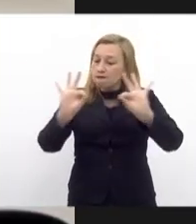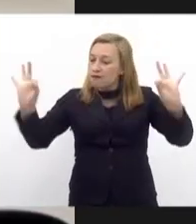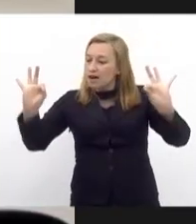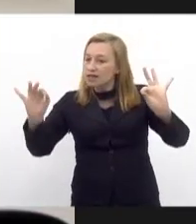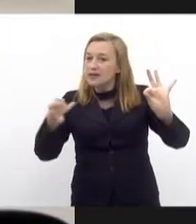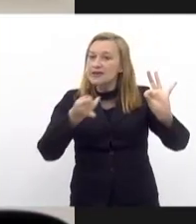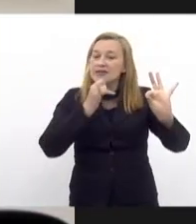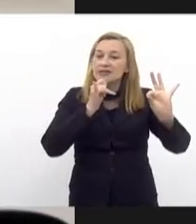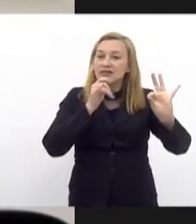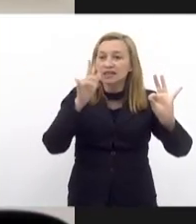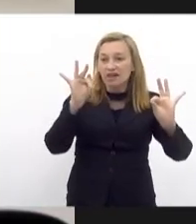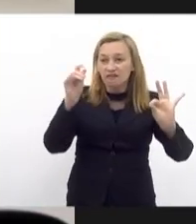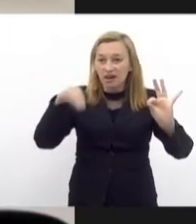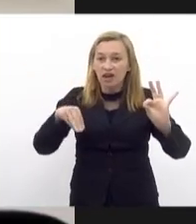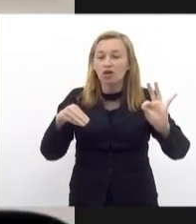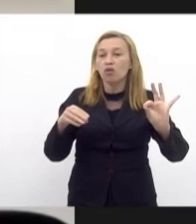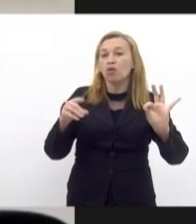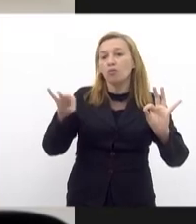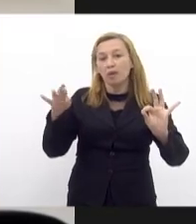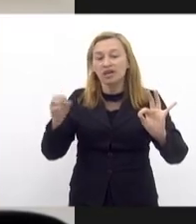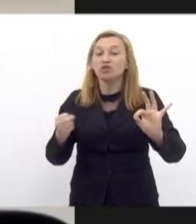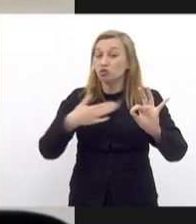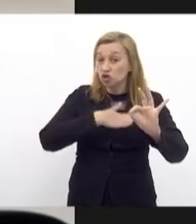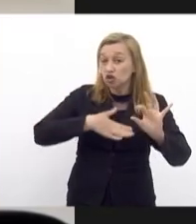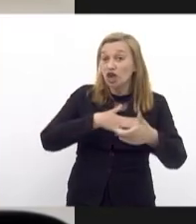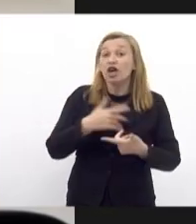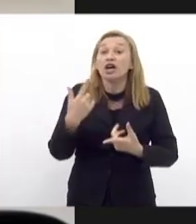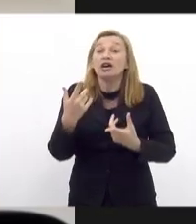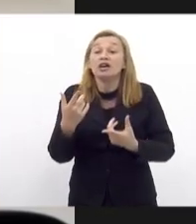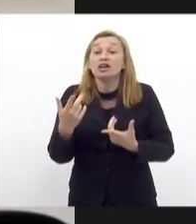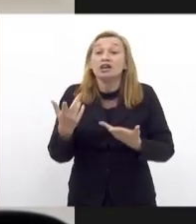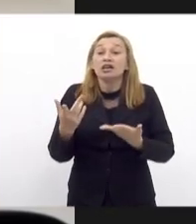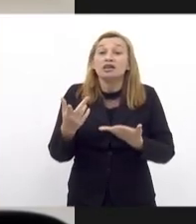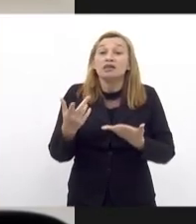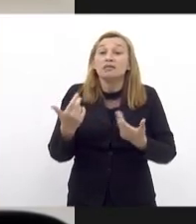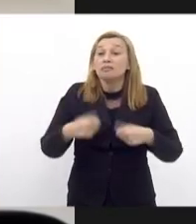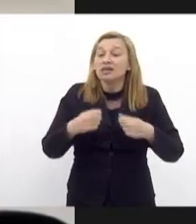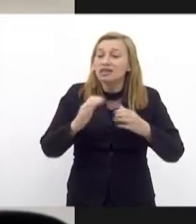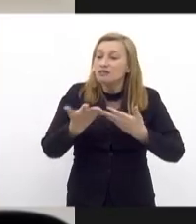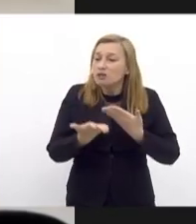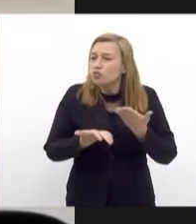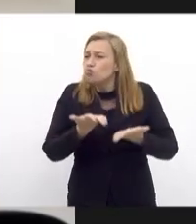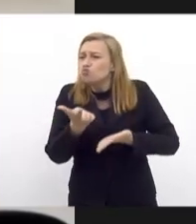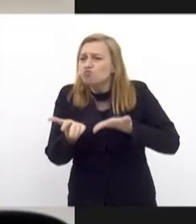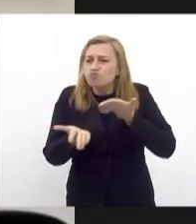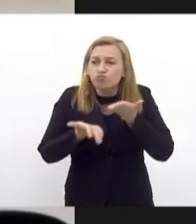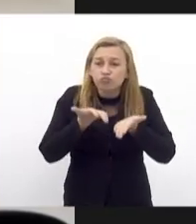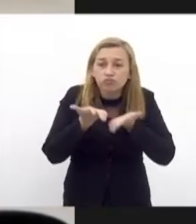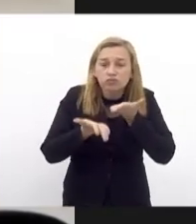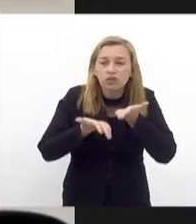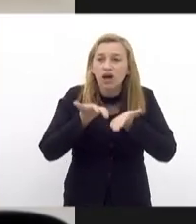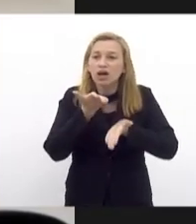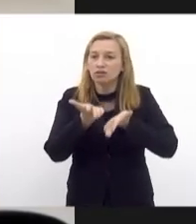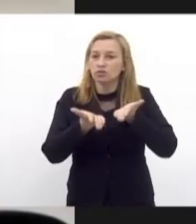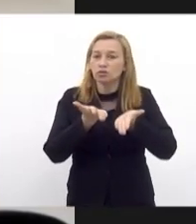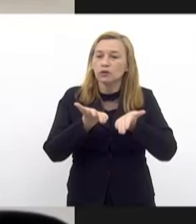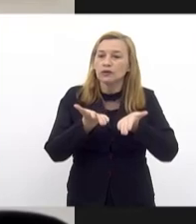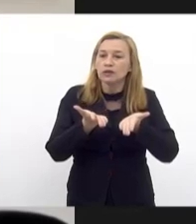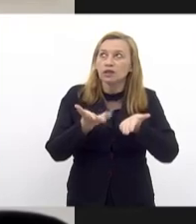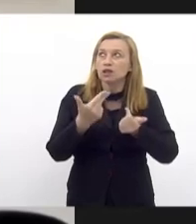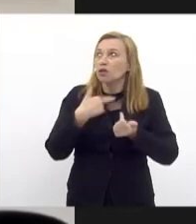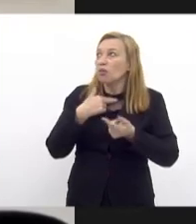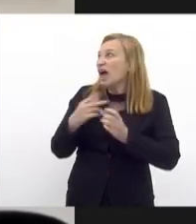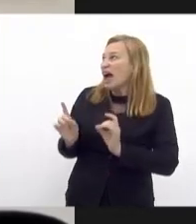do presidente da FEComércio, que eu gostei muito, é dizer o seguinte, que isso tem que ser feito com tanto cuidado, que não pode ser assim, não,